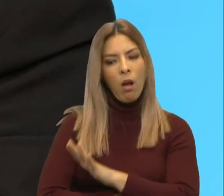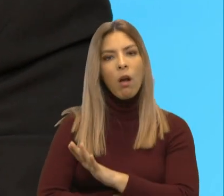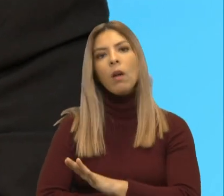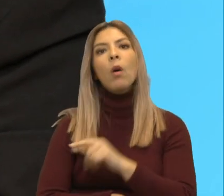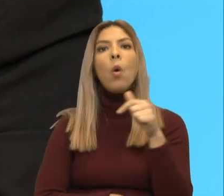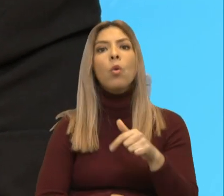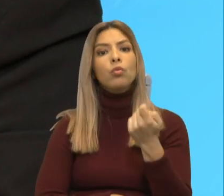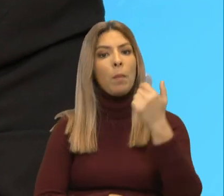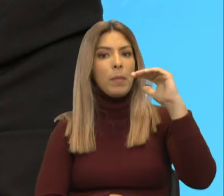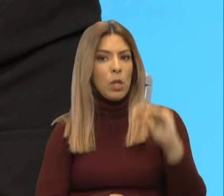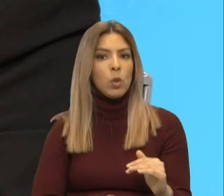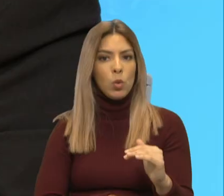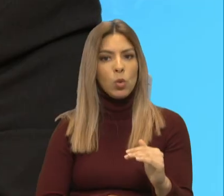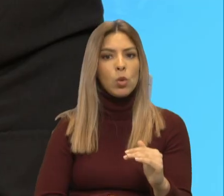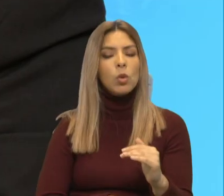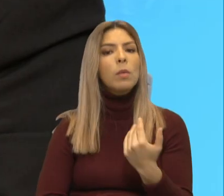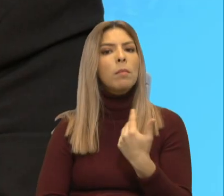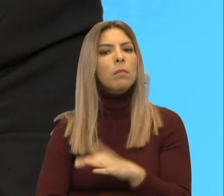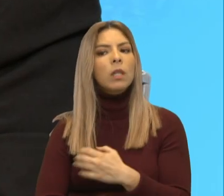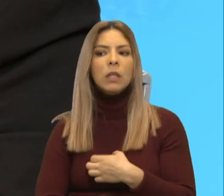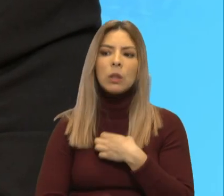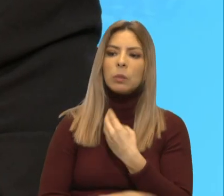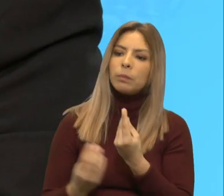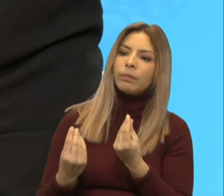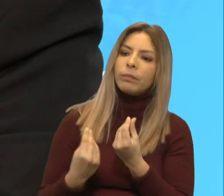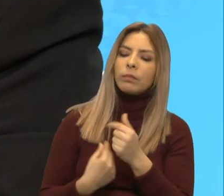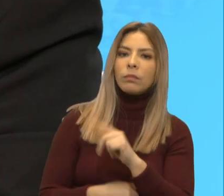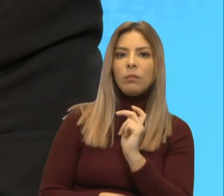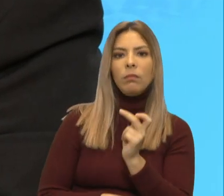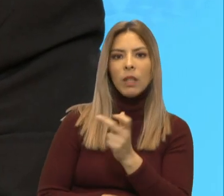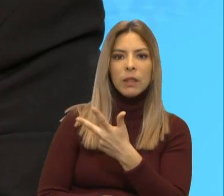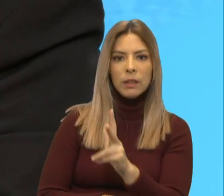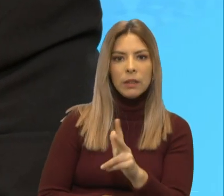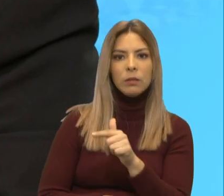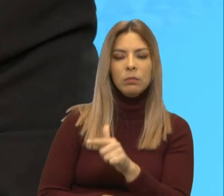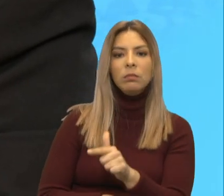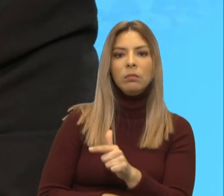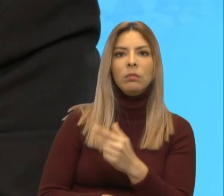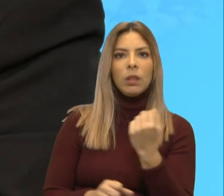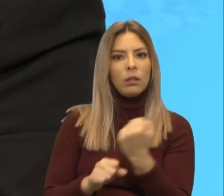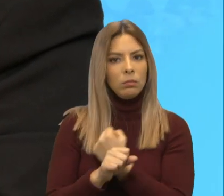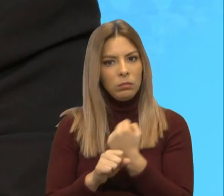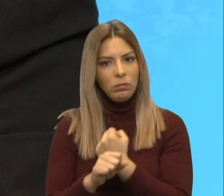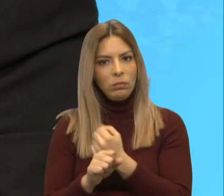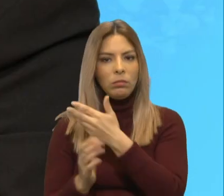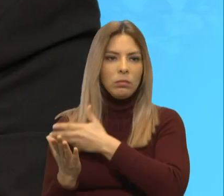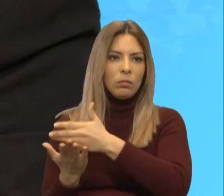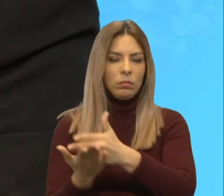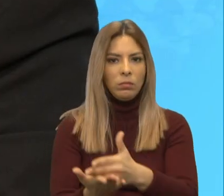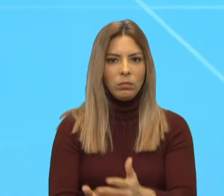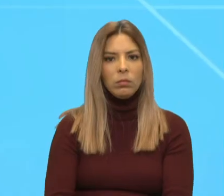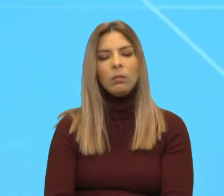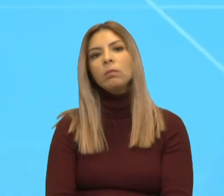somos menos, mas sem dúvida que são 100 anos de um trabalho muito intenso de construção da igreja local.